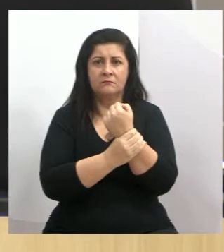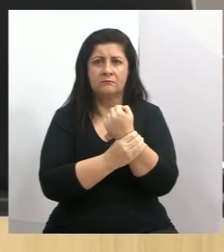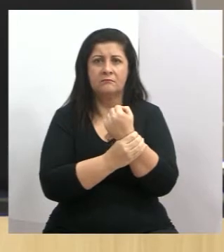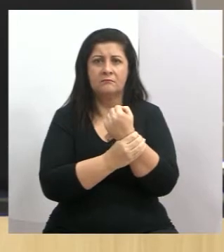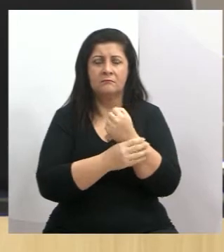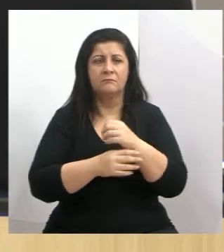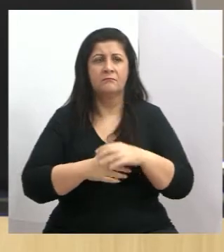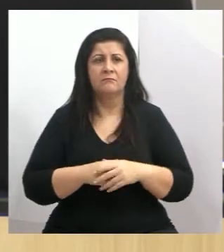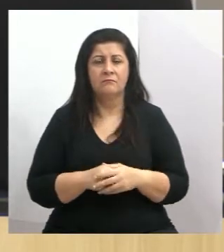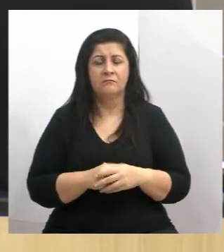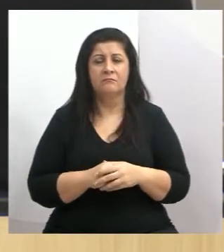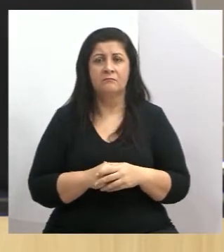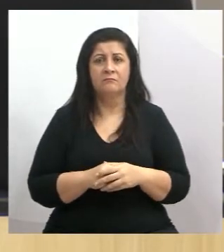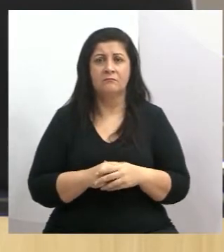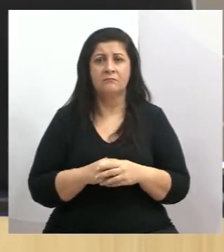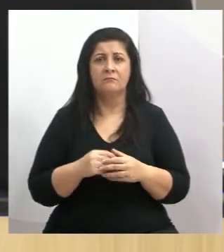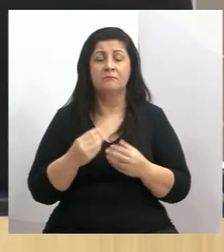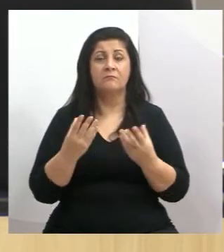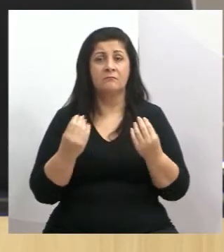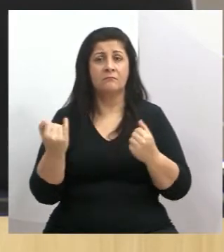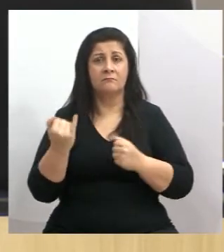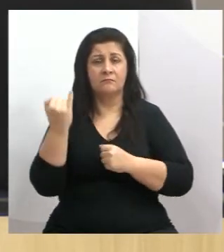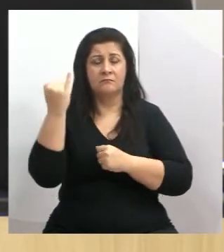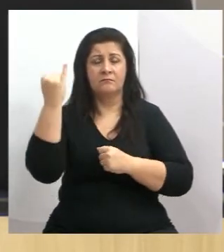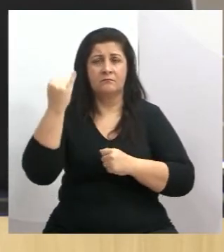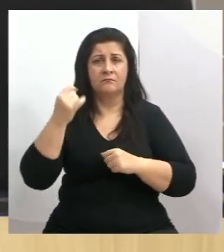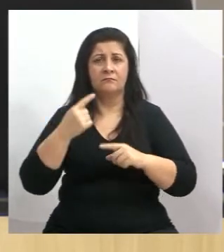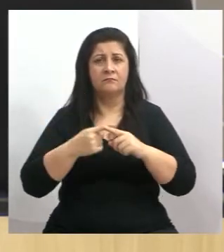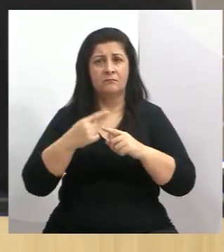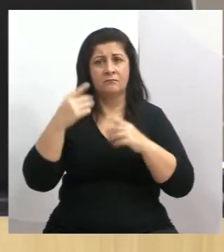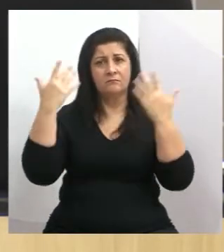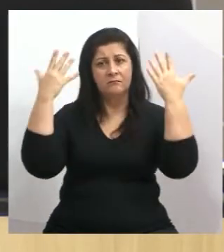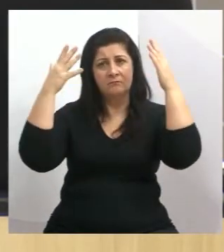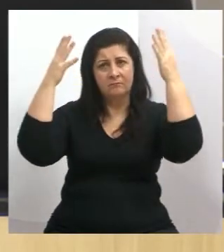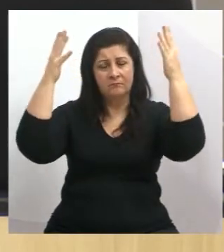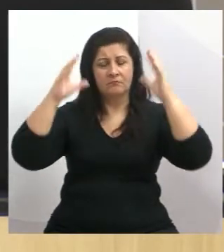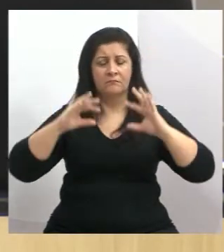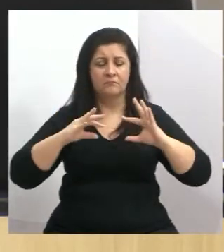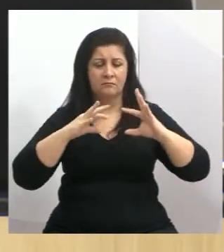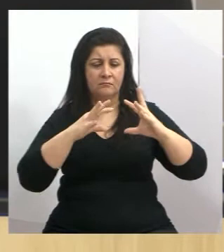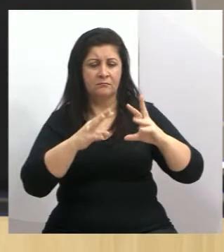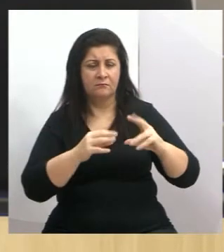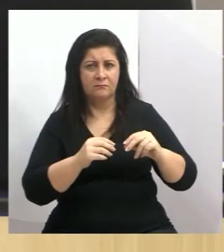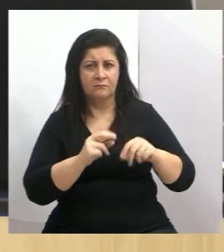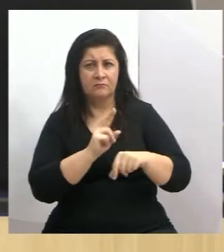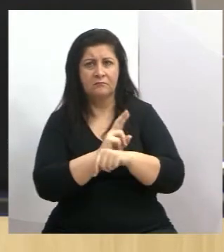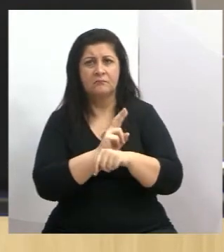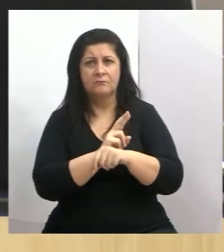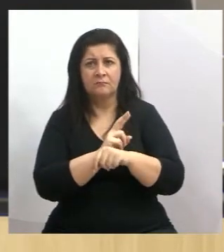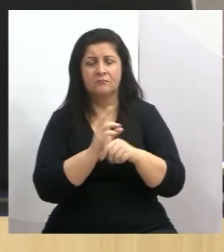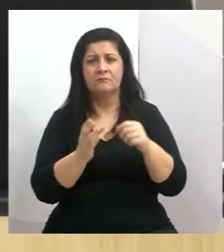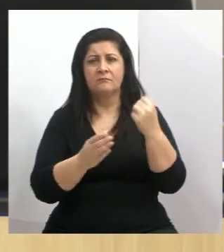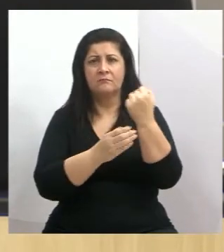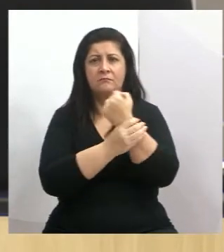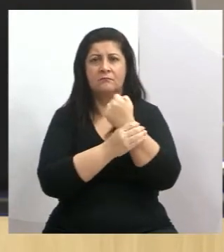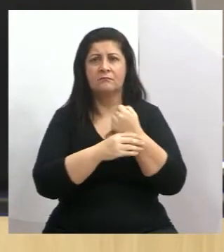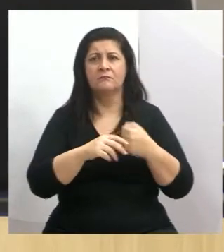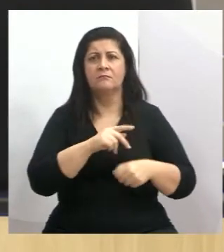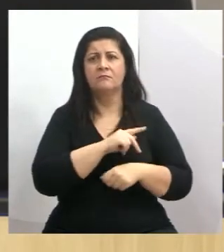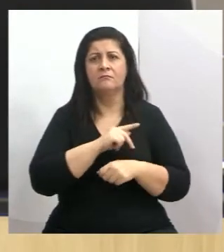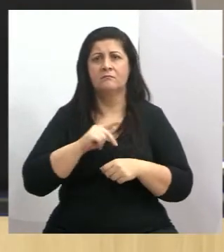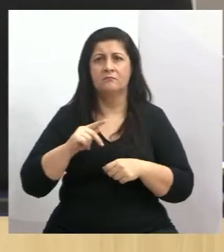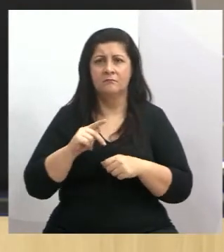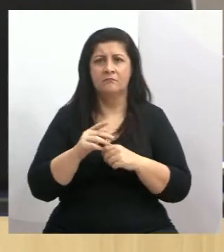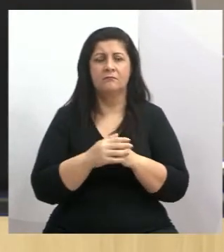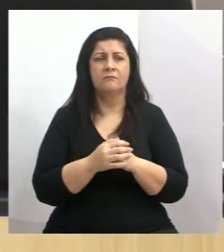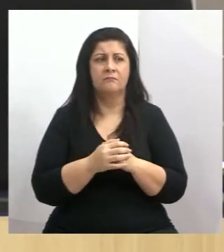diante de grande importância dessa data em que se homenageia os defensores públicos apresentamos nossos reconhecimento pela relevante